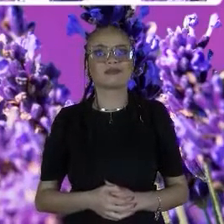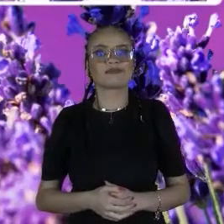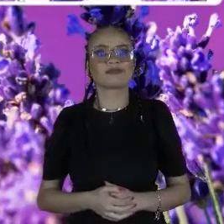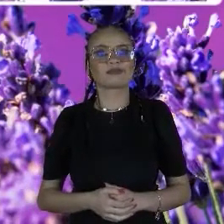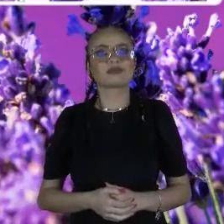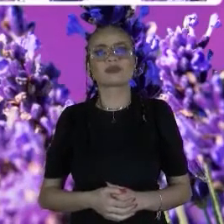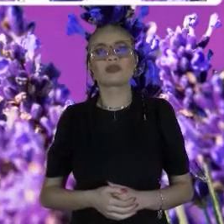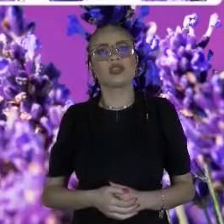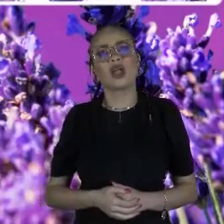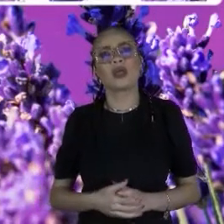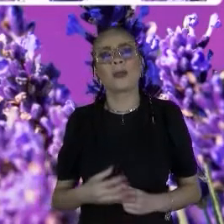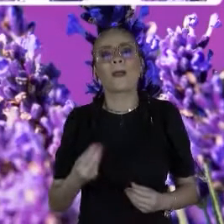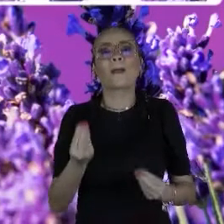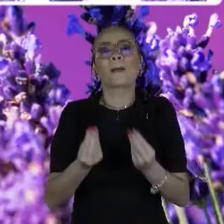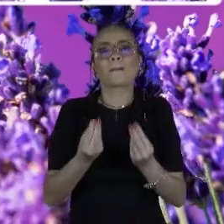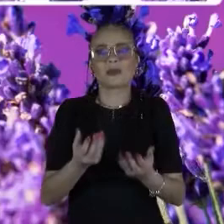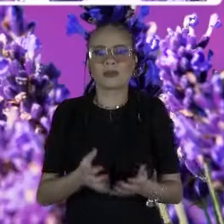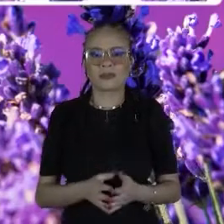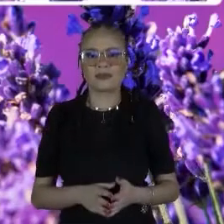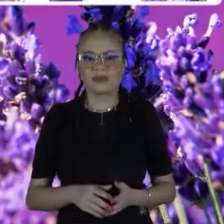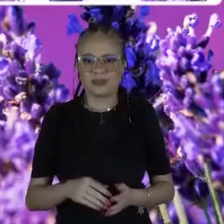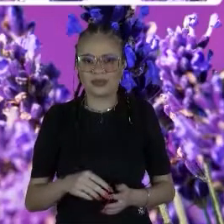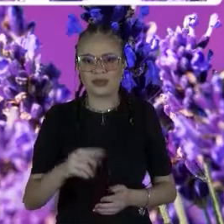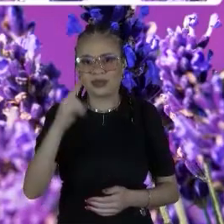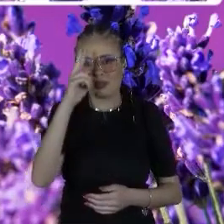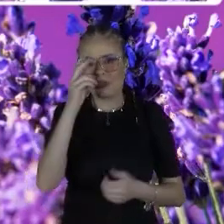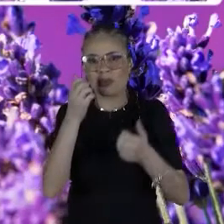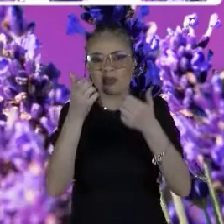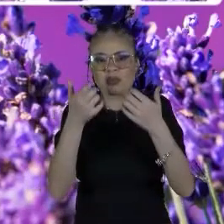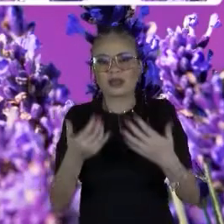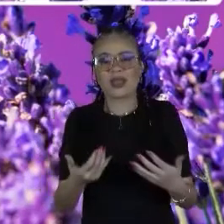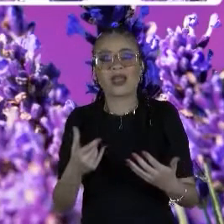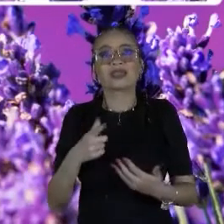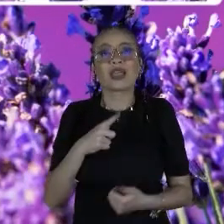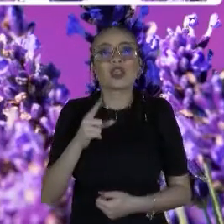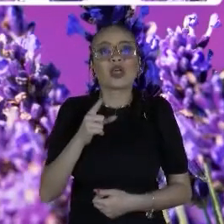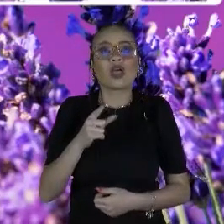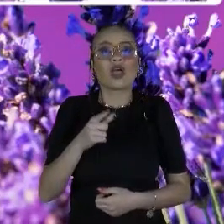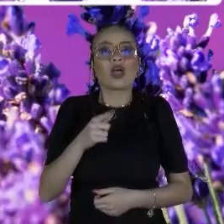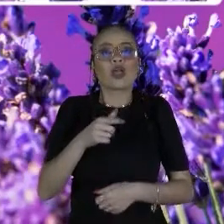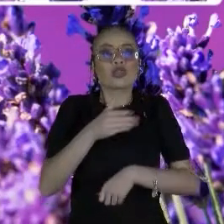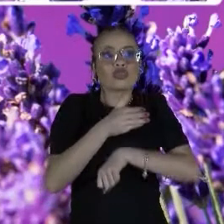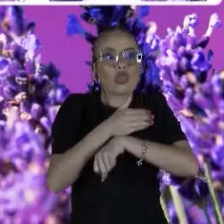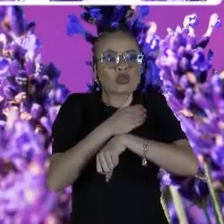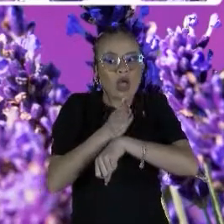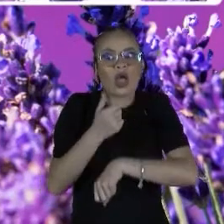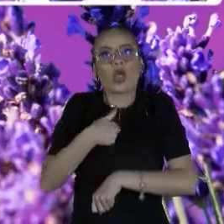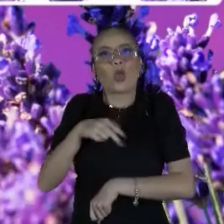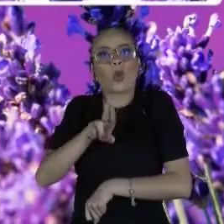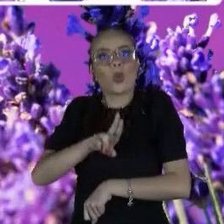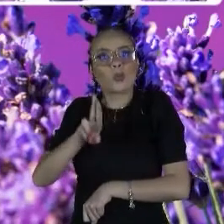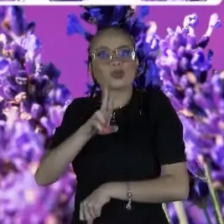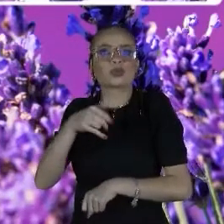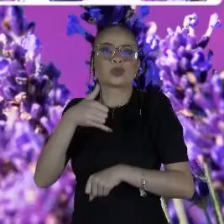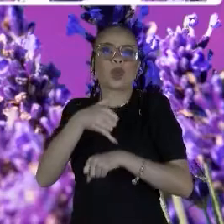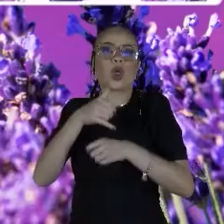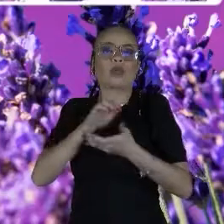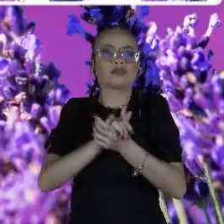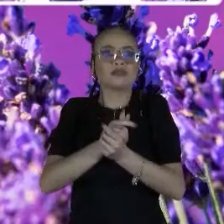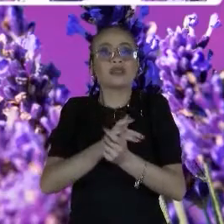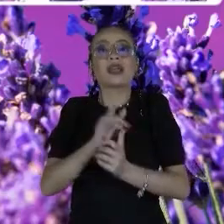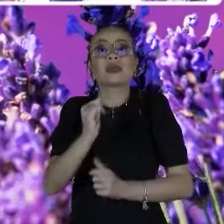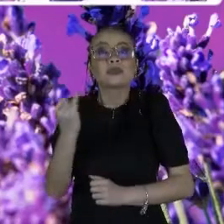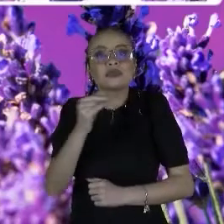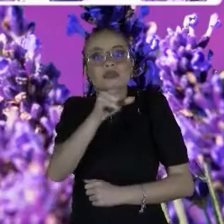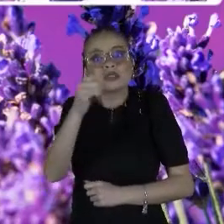aqui né da rotina gente eu não falei que a gente usa o óleo essencial em todos os momentos do nosso dia a dia e isso é muito